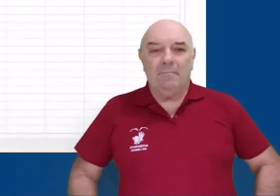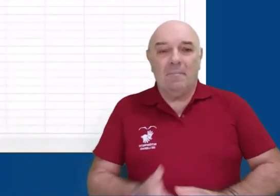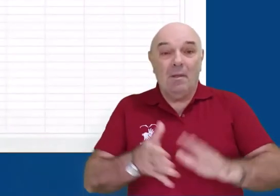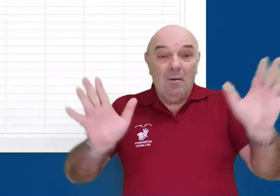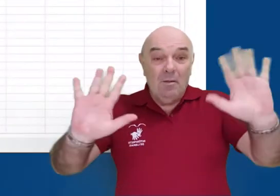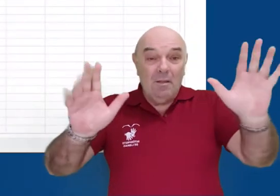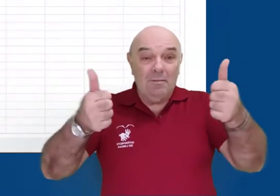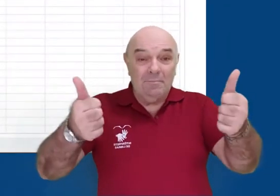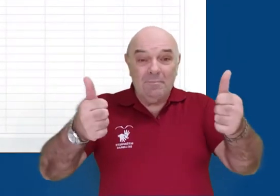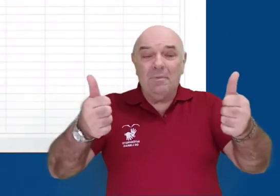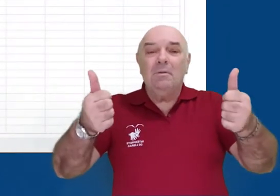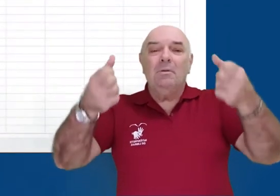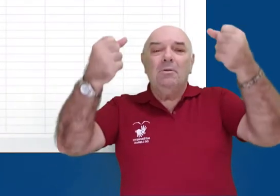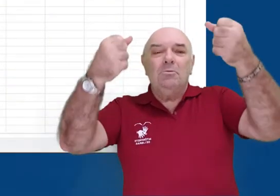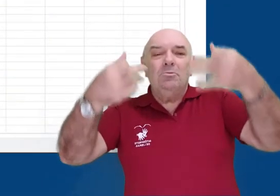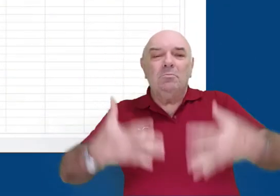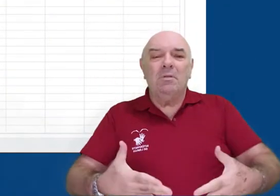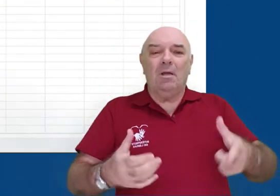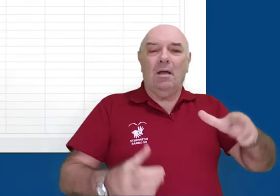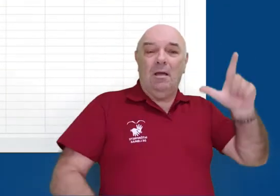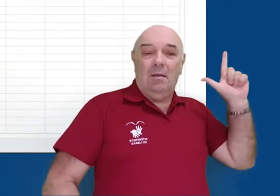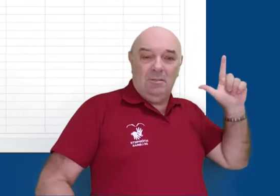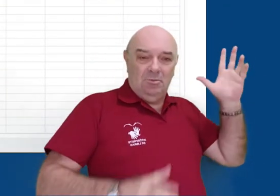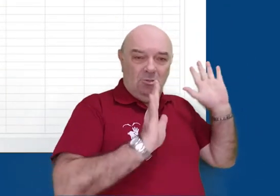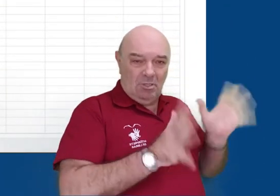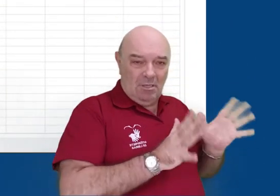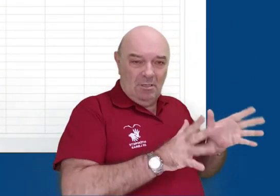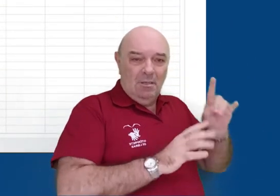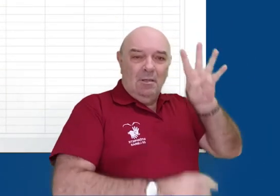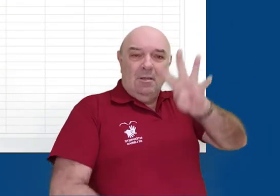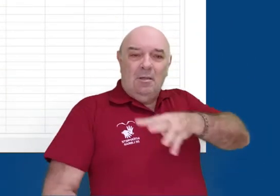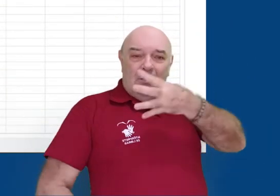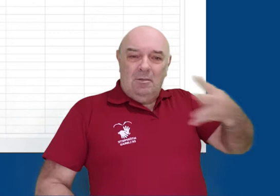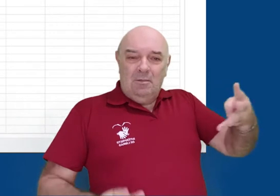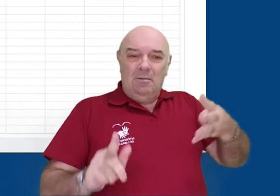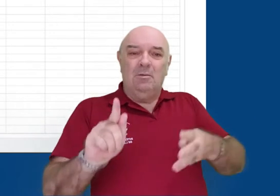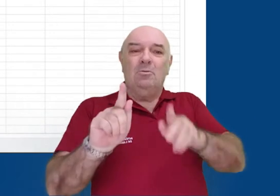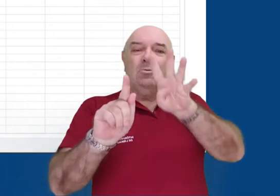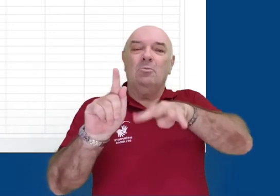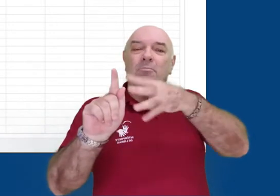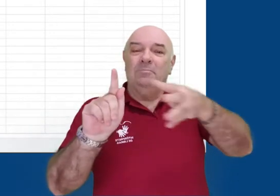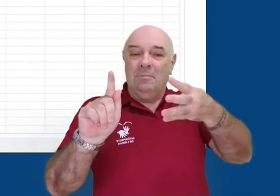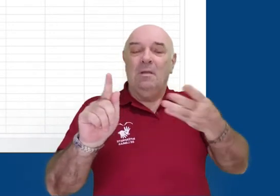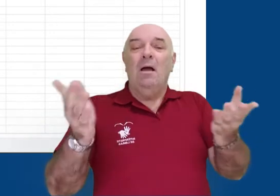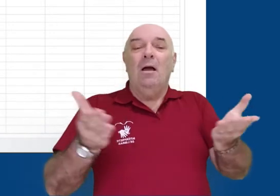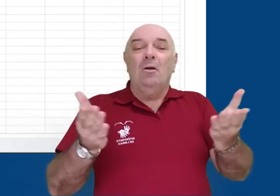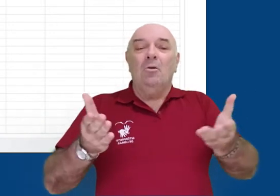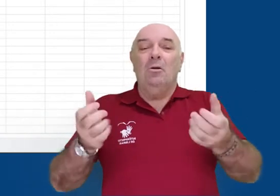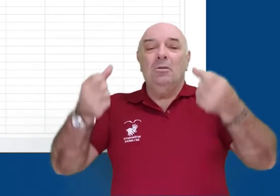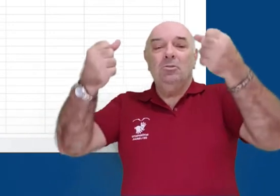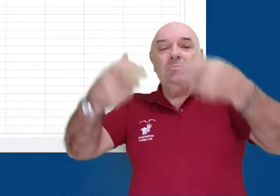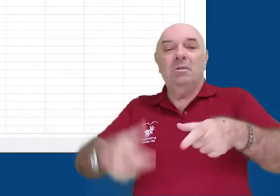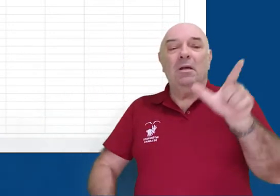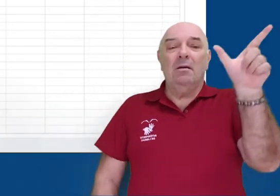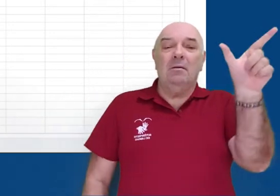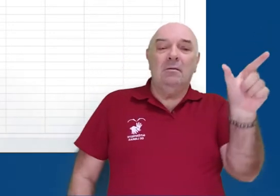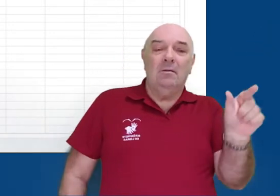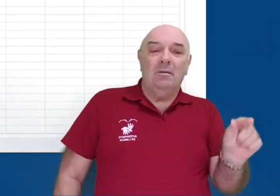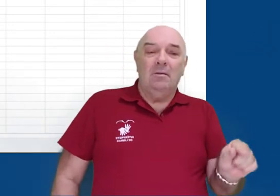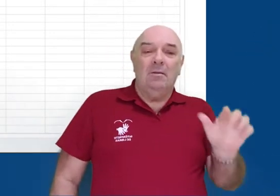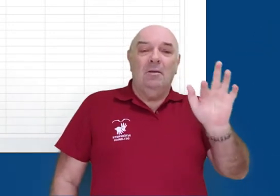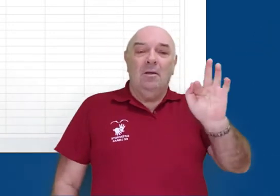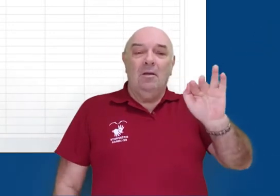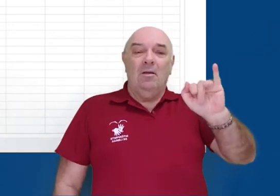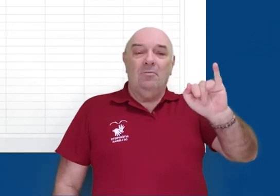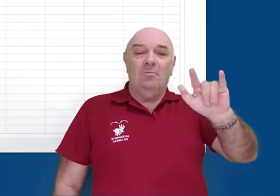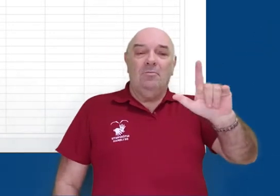o olá como mencionado no vídeo anterior sobre o google planilhas esse vídeo será dedicado a ferramenta de filtros para vê-lo